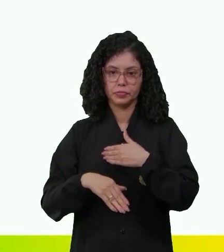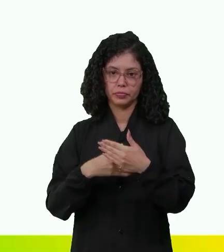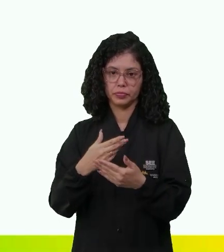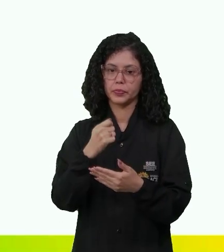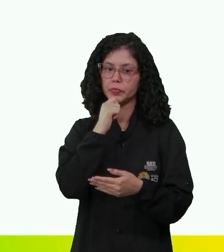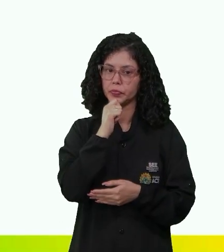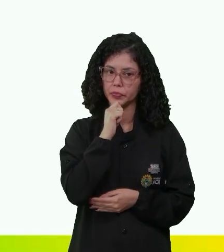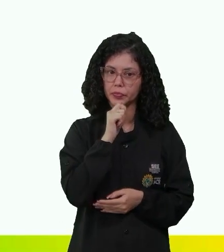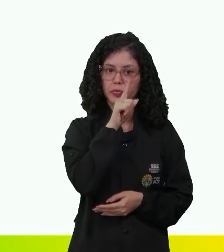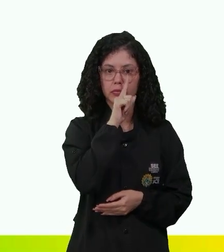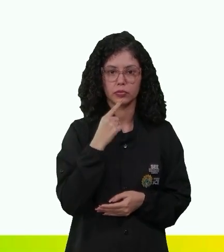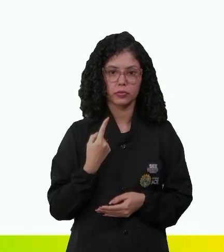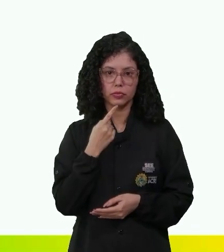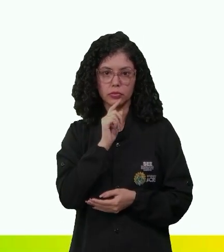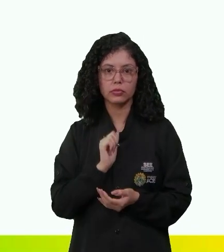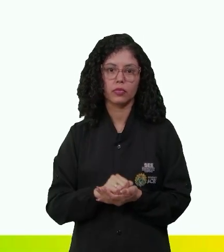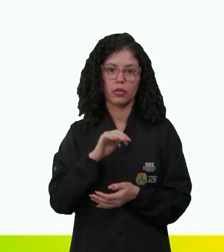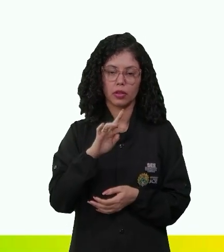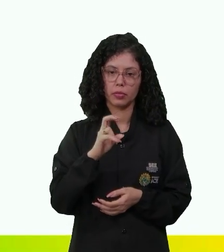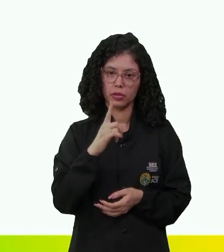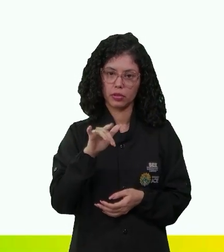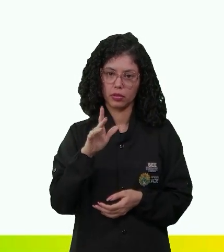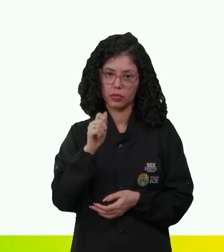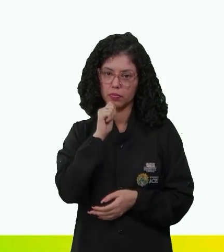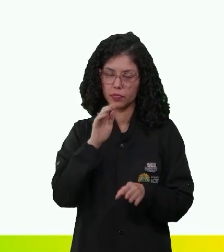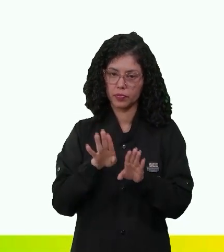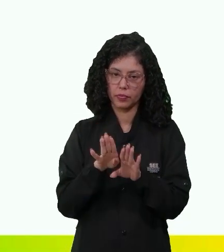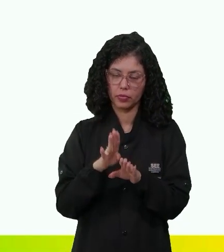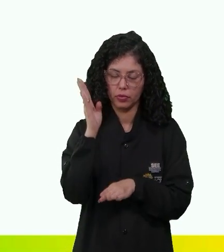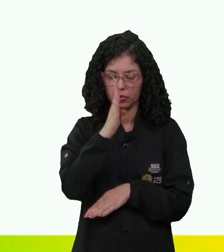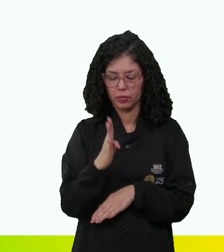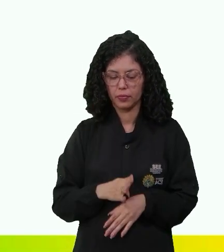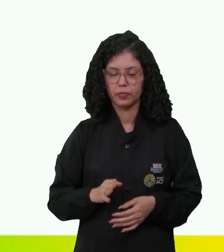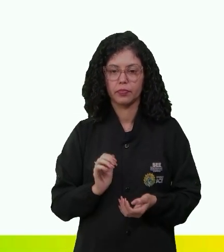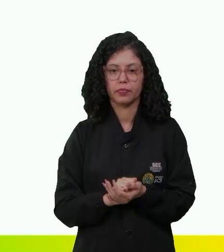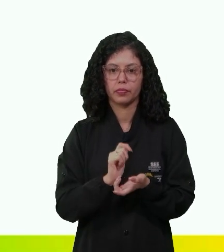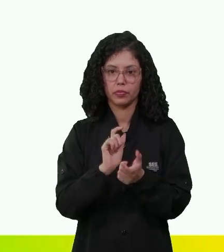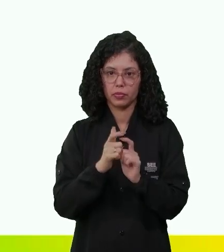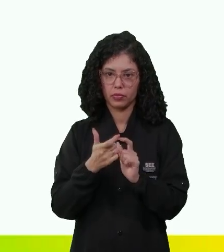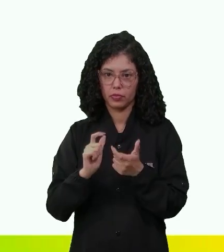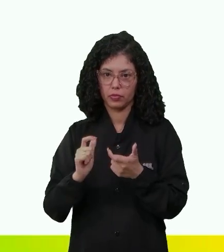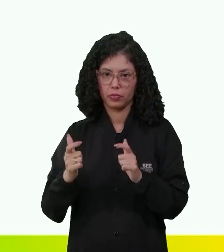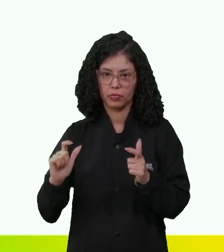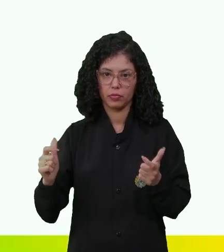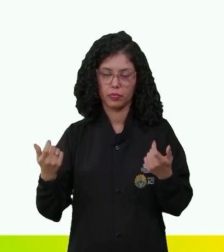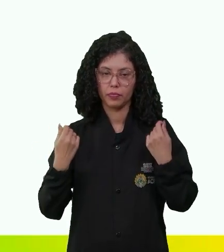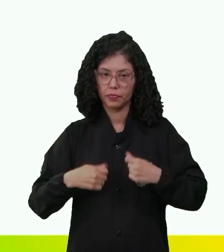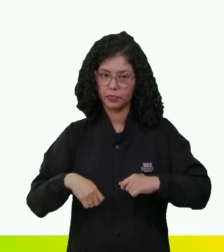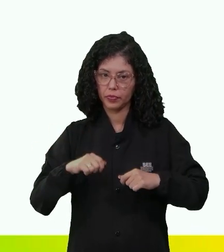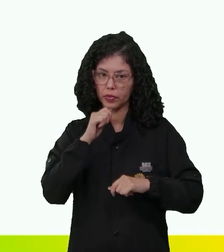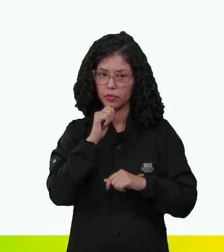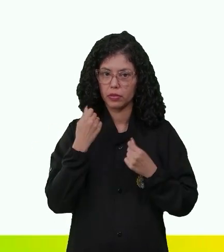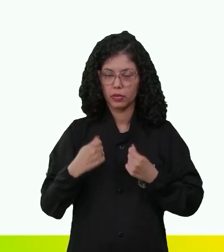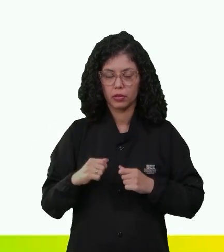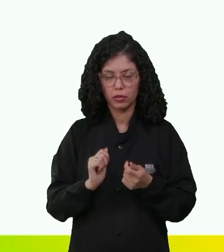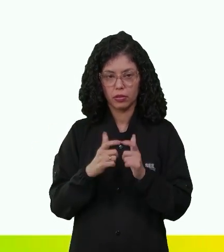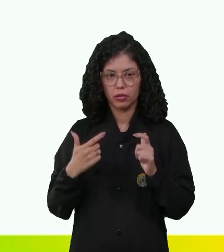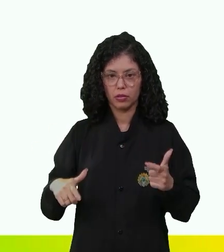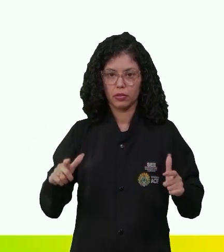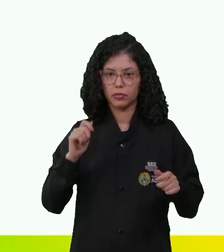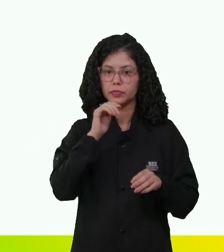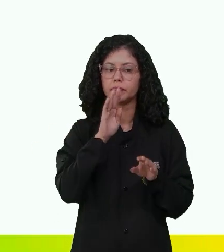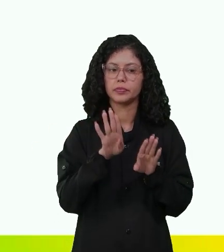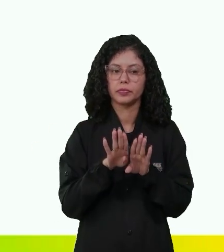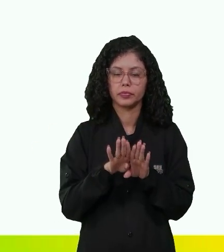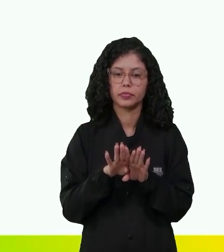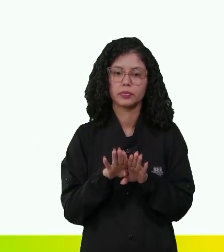da cana-de-açúcar e da mineração, as cidades brasileiras foram crescendo, as necessidades foram aumentando e